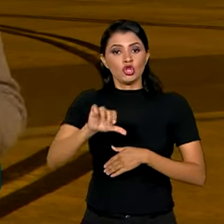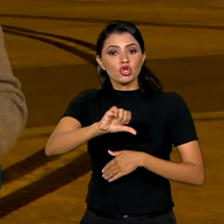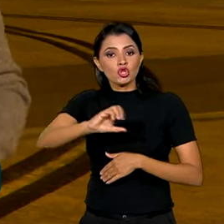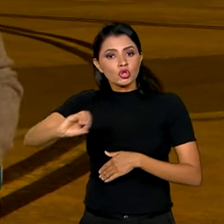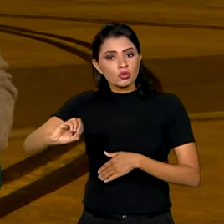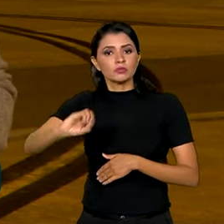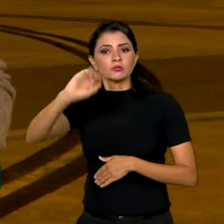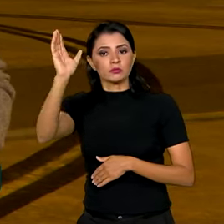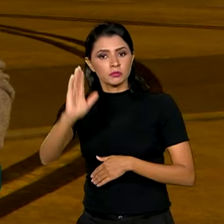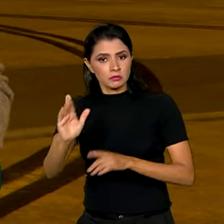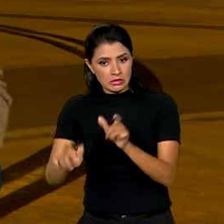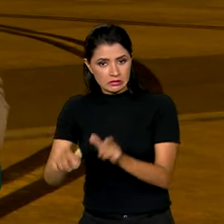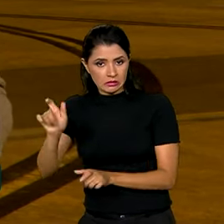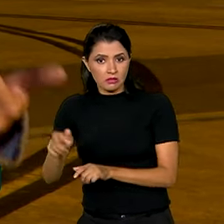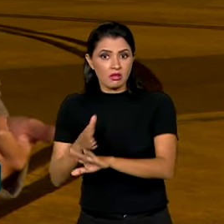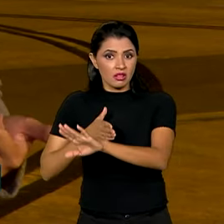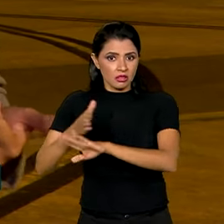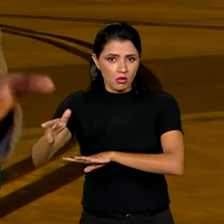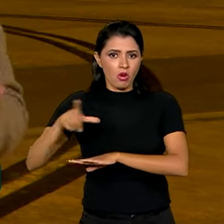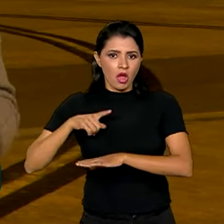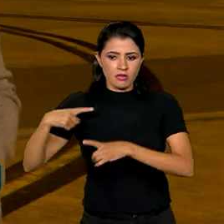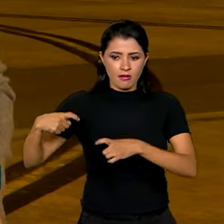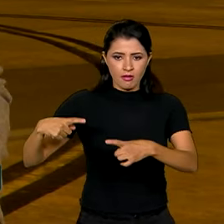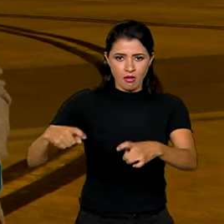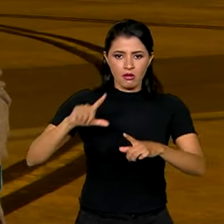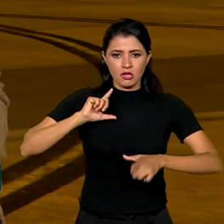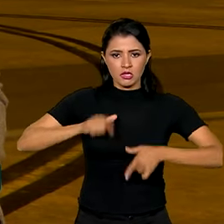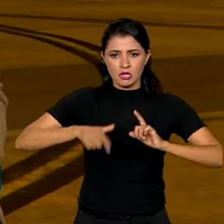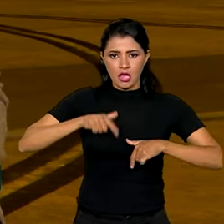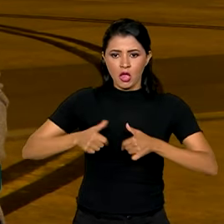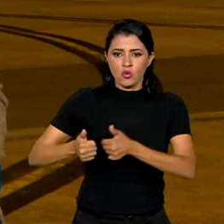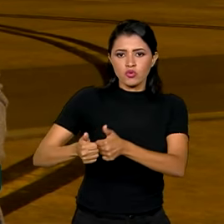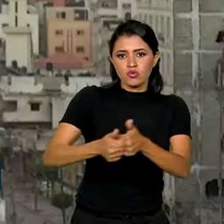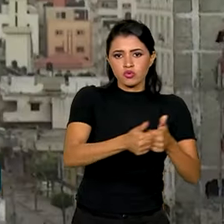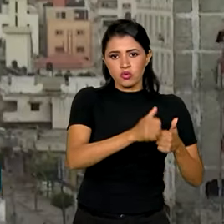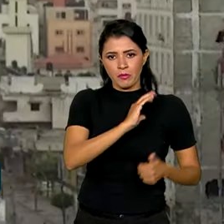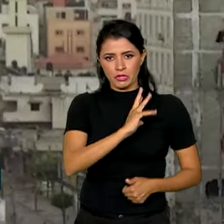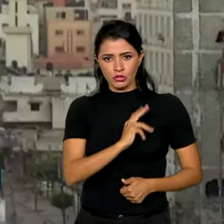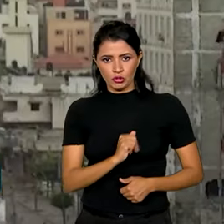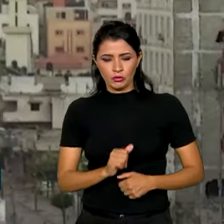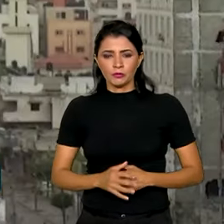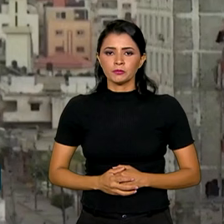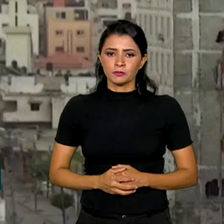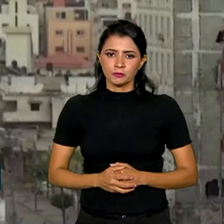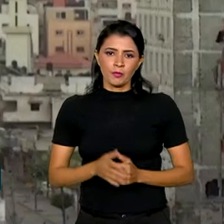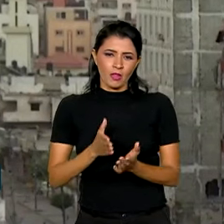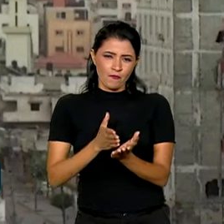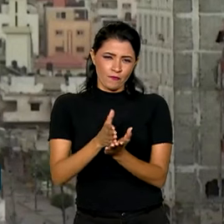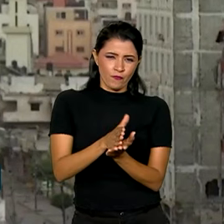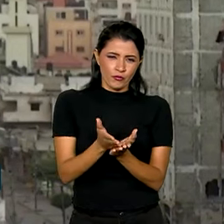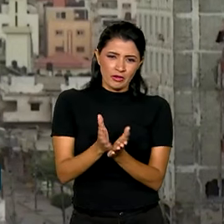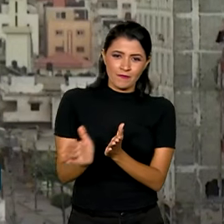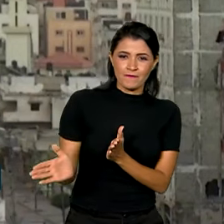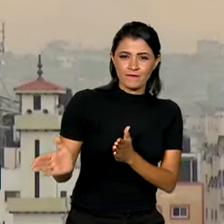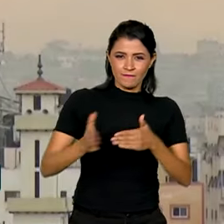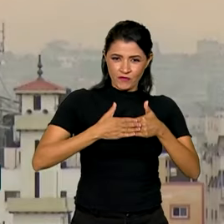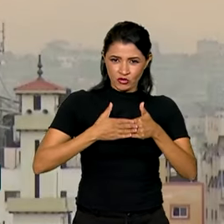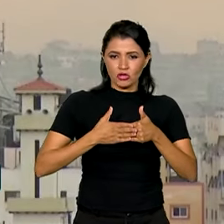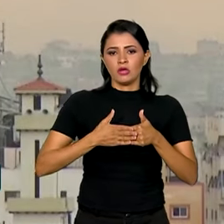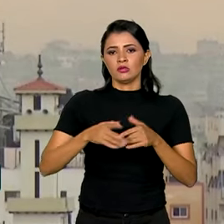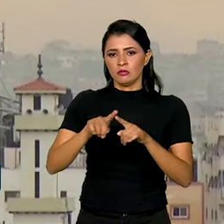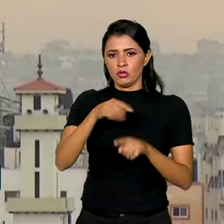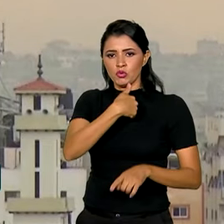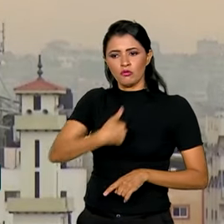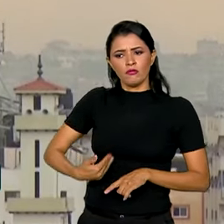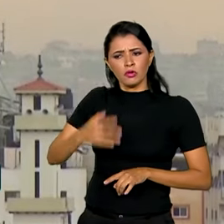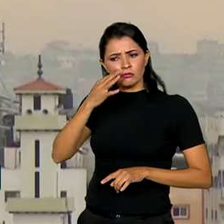brasileiros que estão na zona de conflito em Israel e nos territórios palestinos. Com as fronteiras fechadas, o governo também